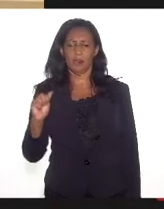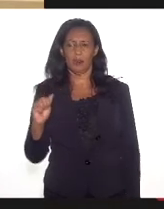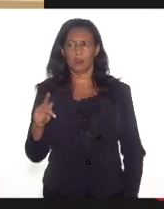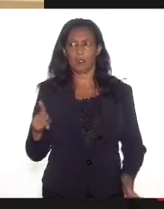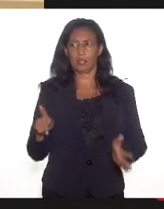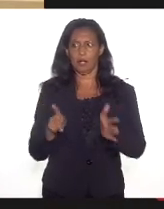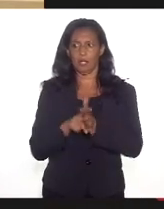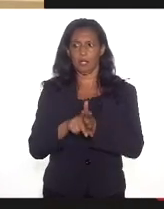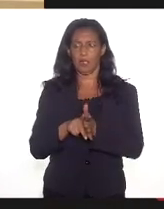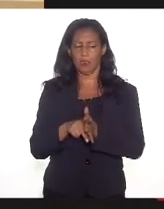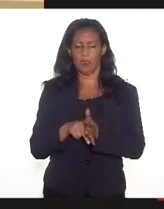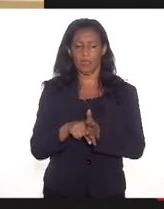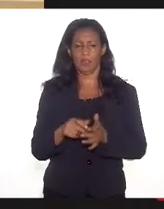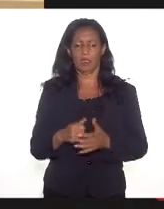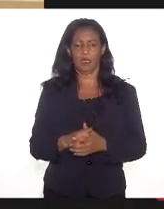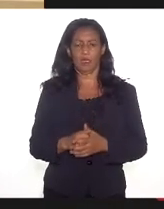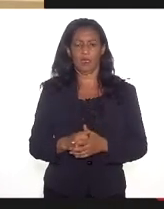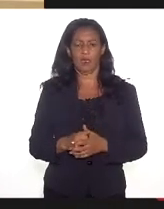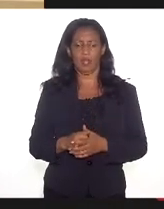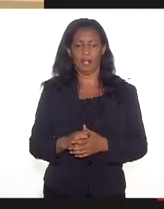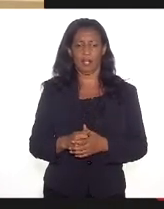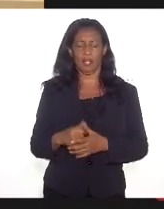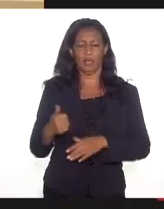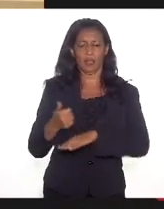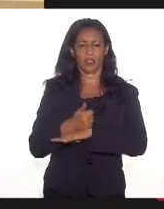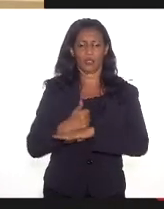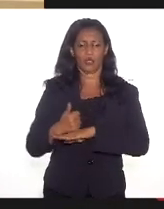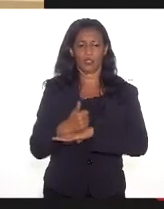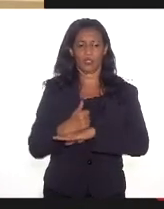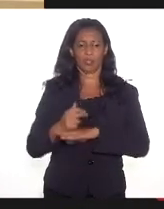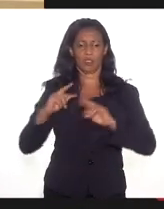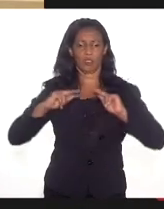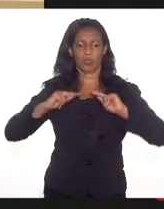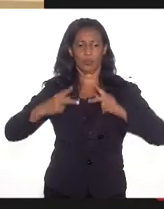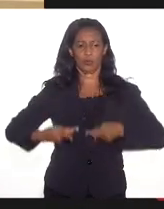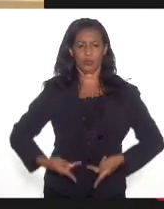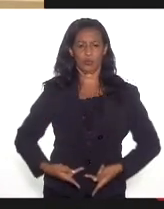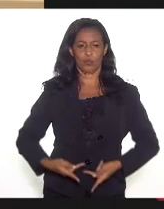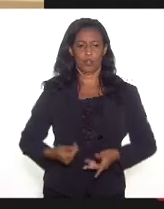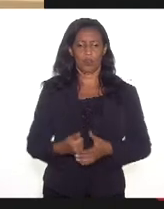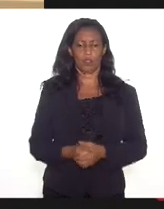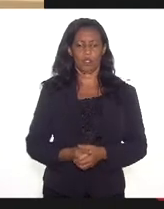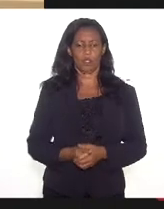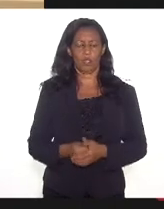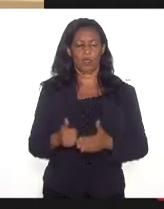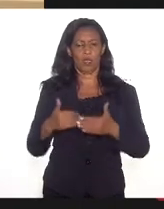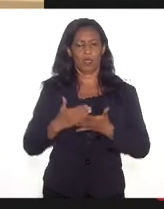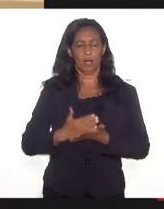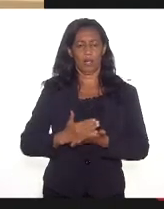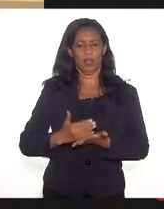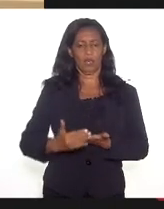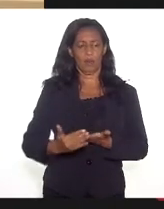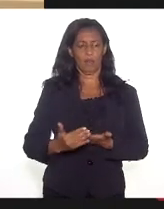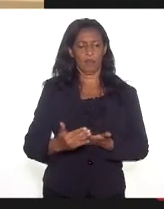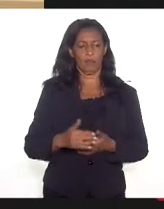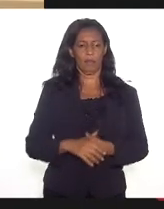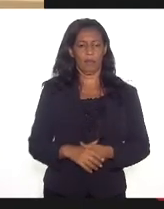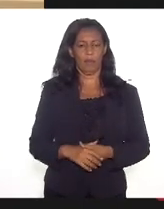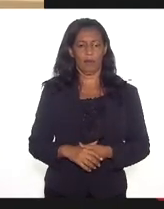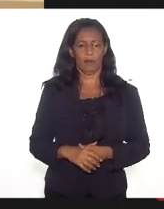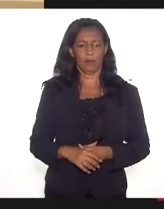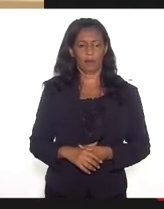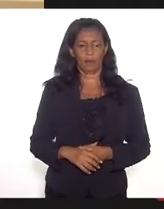Betinho a construção de dignidade humana a partir daqueles e daquelas hoje que precisam do acesso à